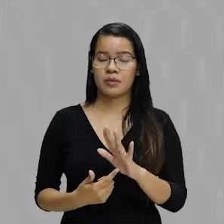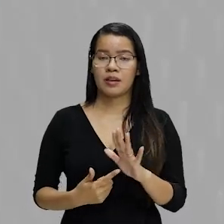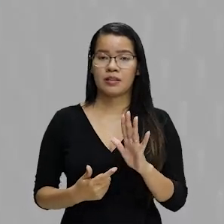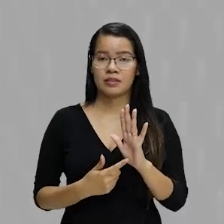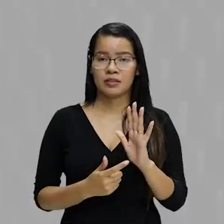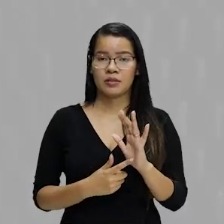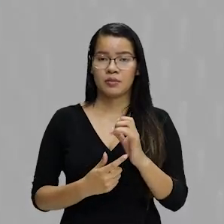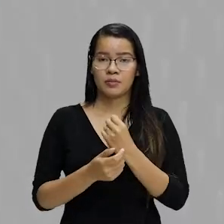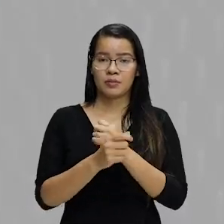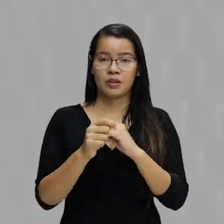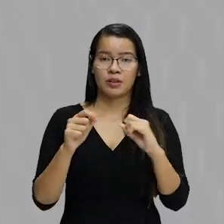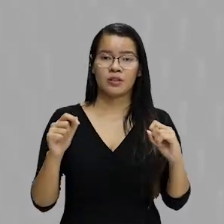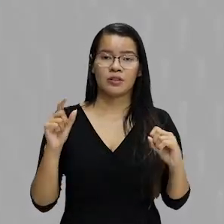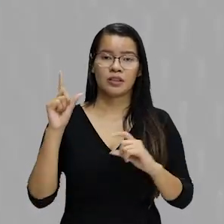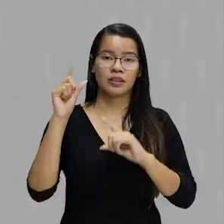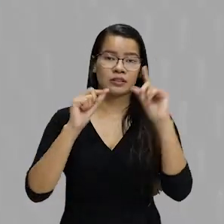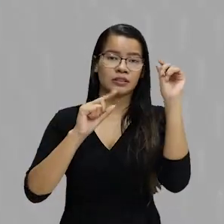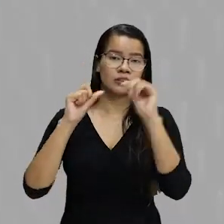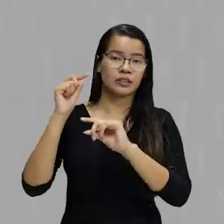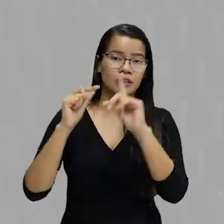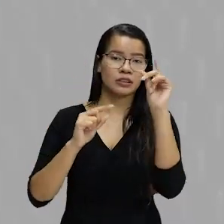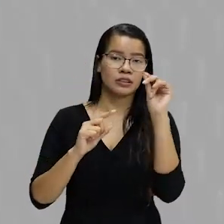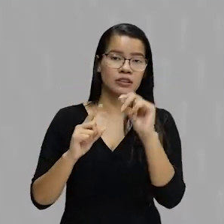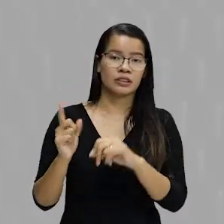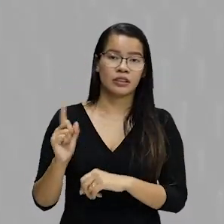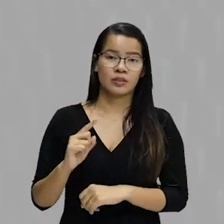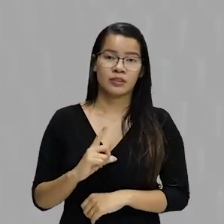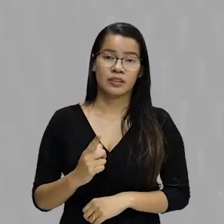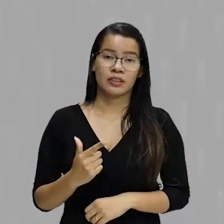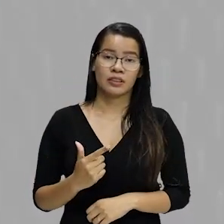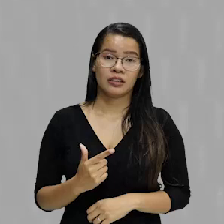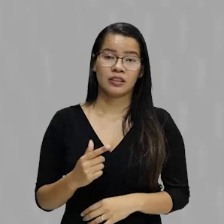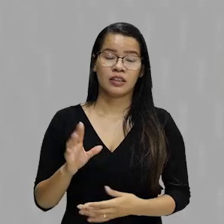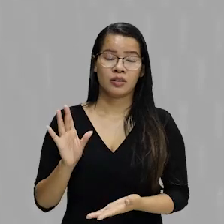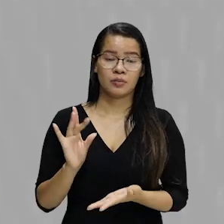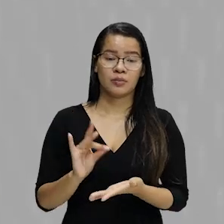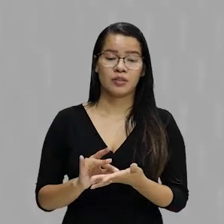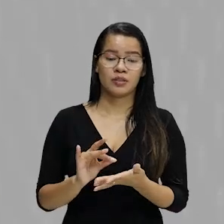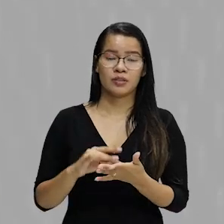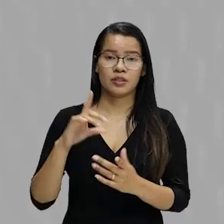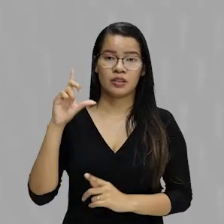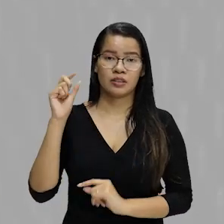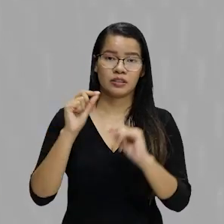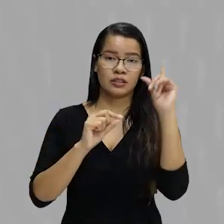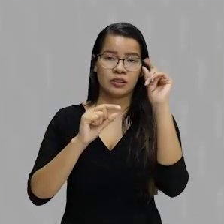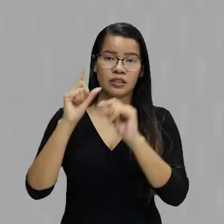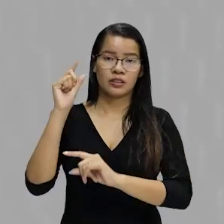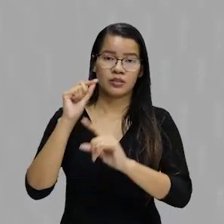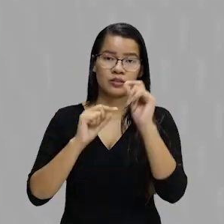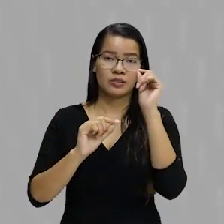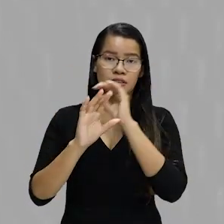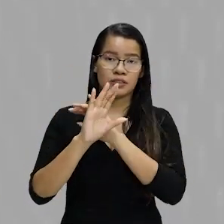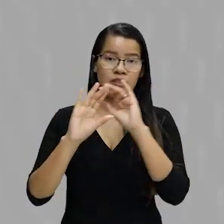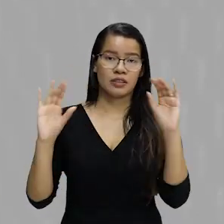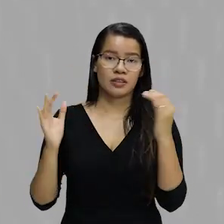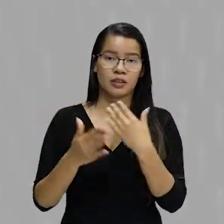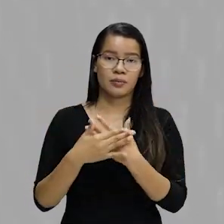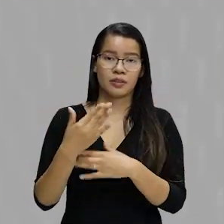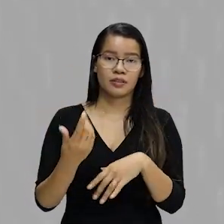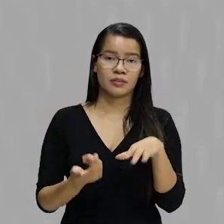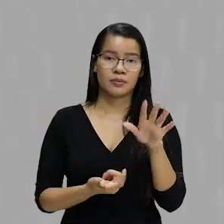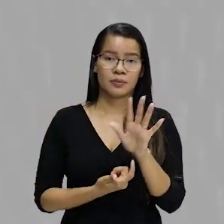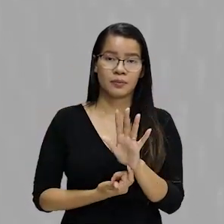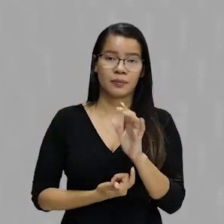Não. Certo? Tem realmente estrelas no céu que se destacam pelo seu